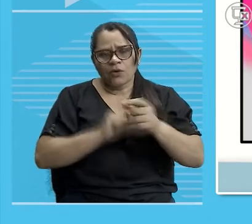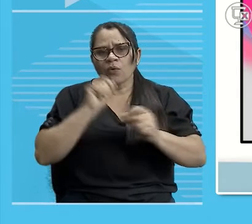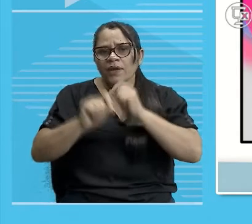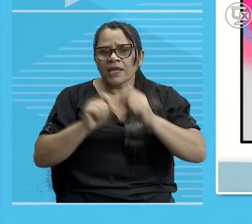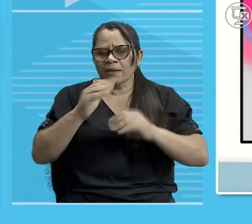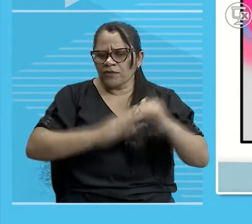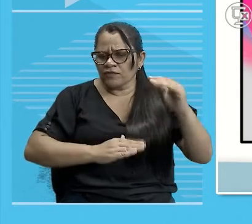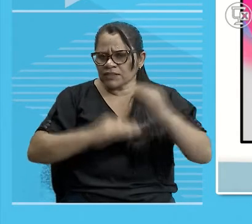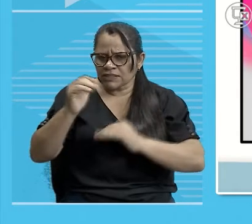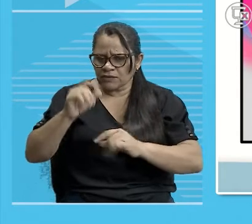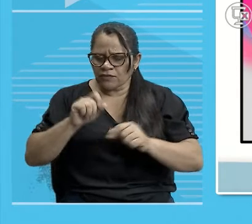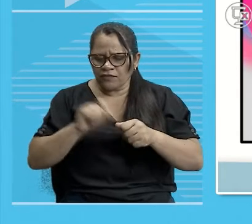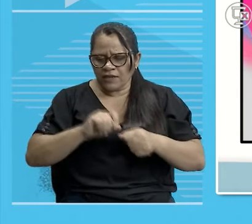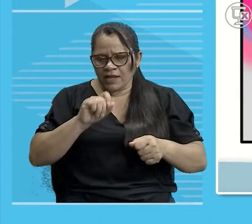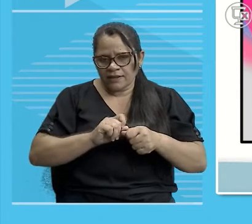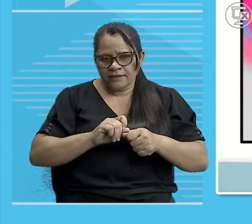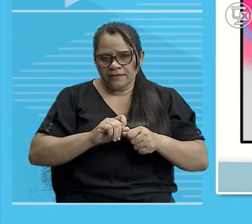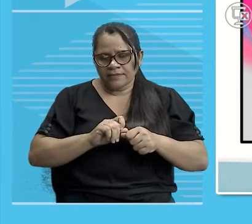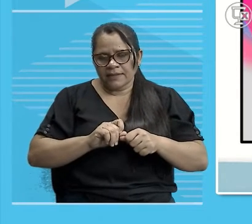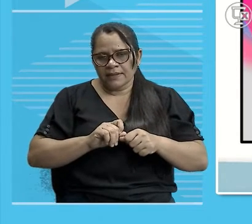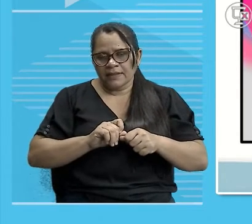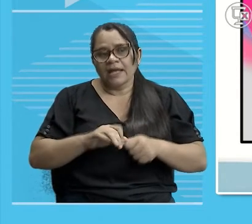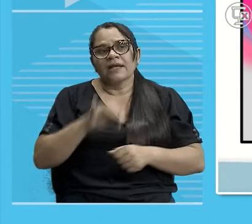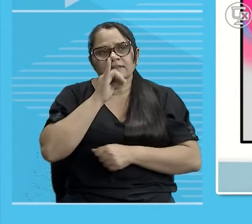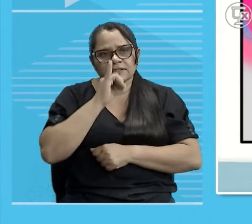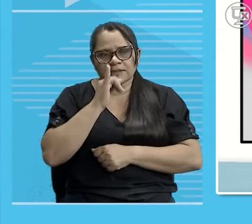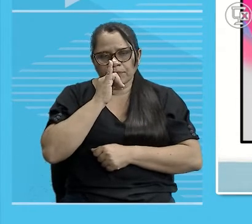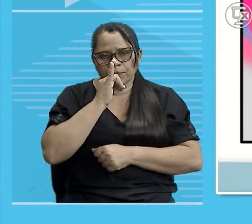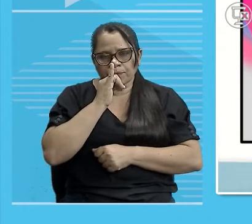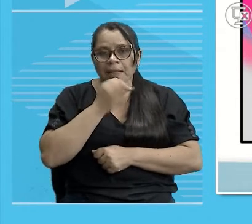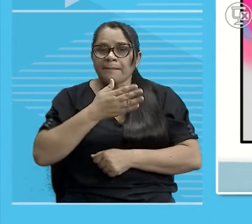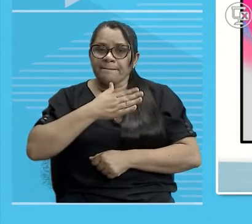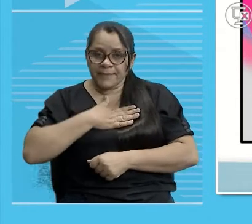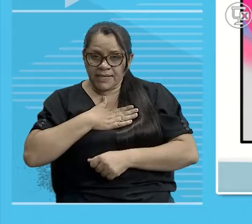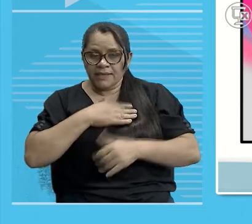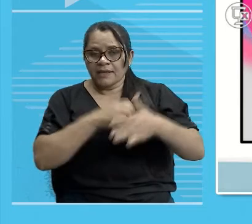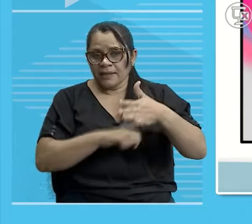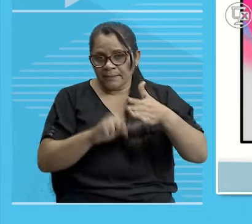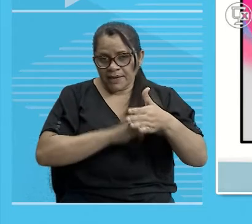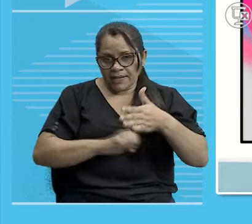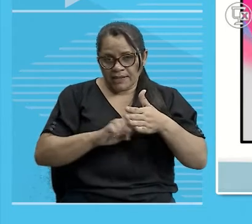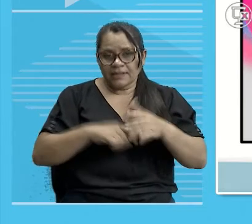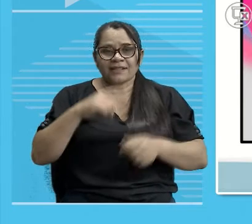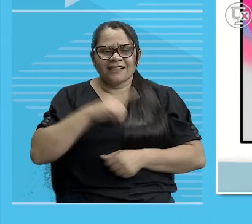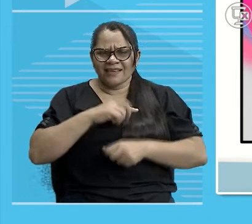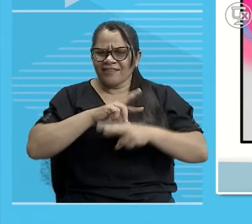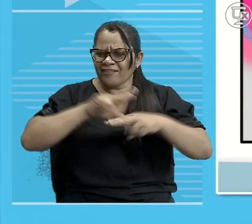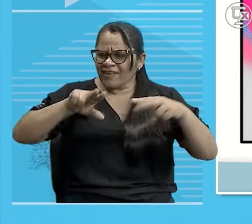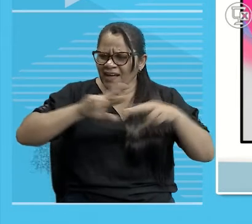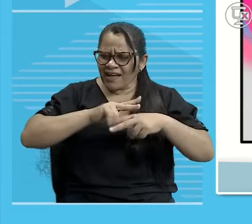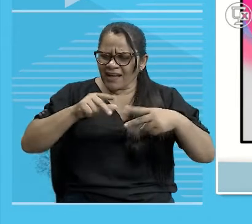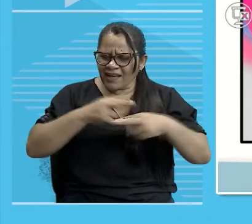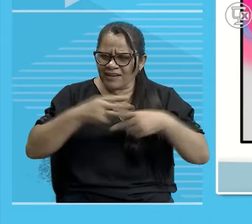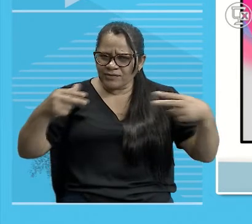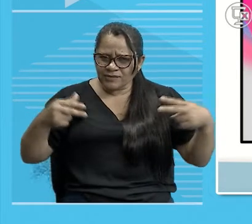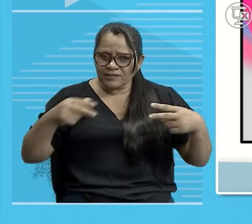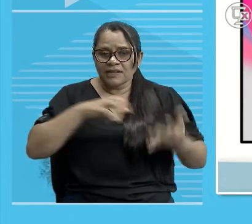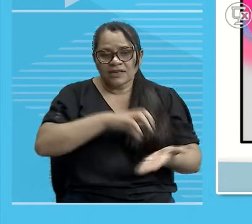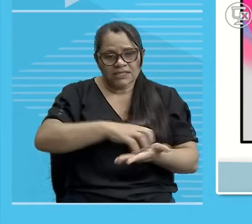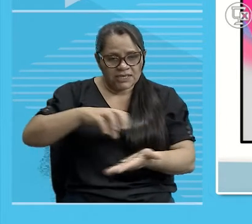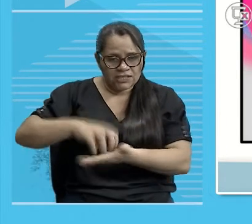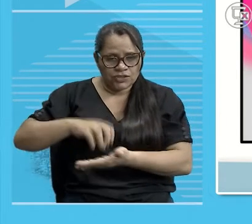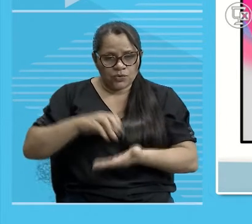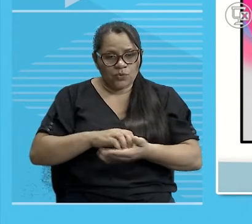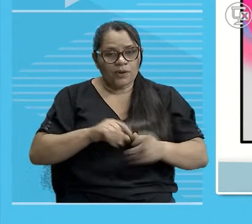supor que a minha empresa ela possui diversos setores e eu não estou conseguindo fazer